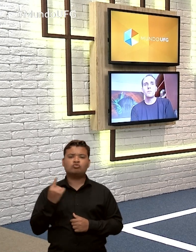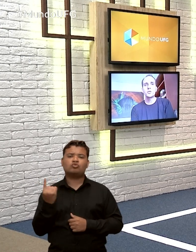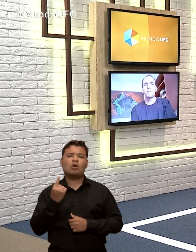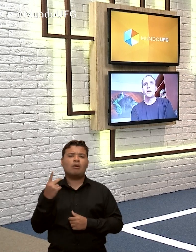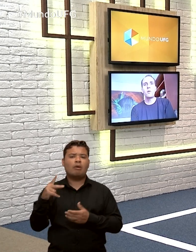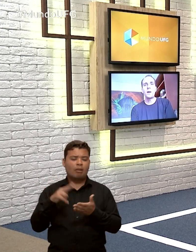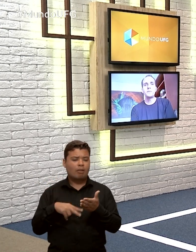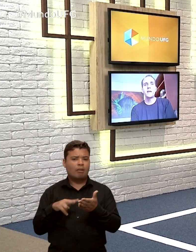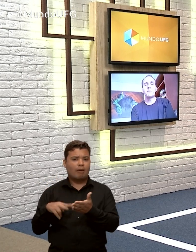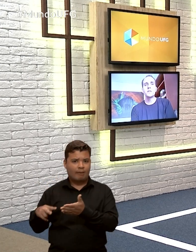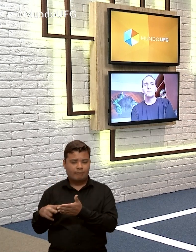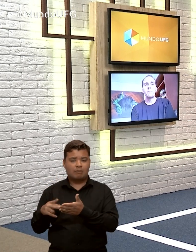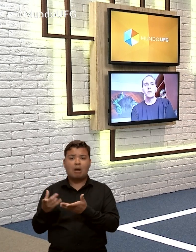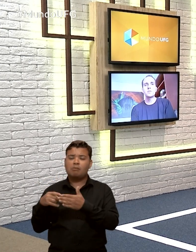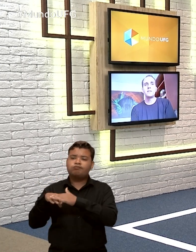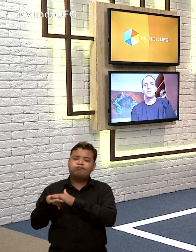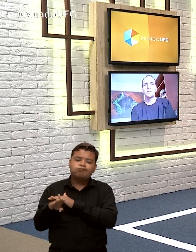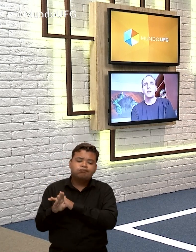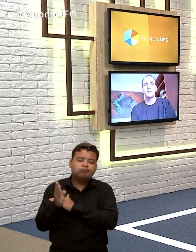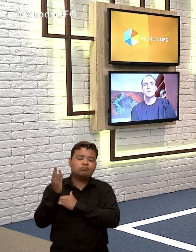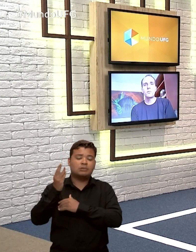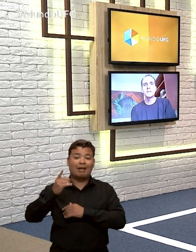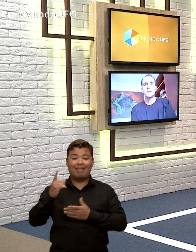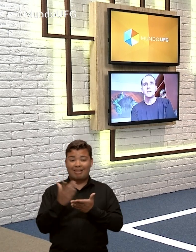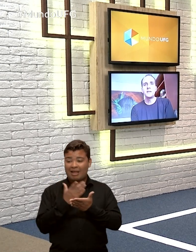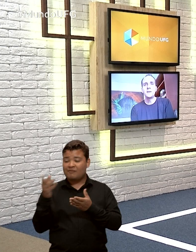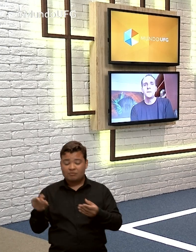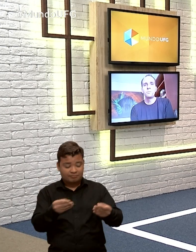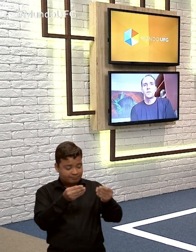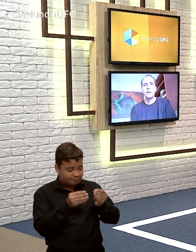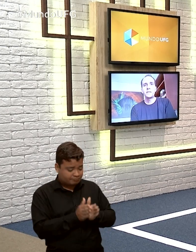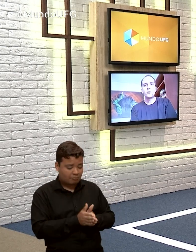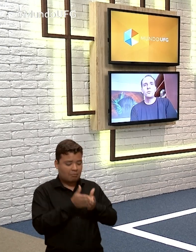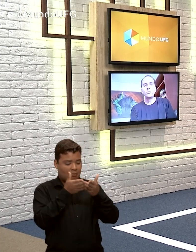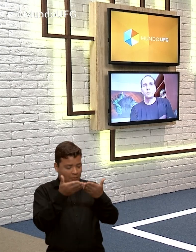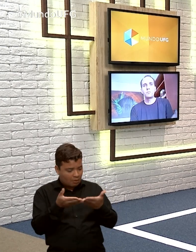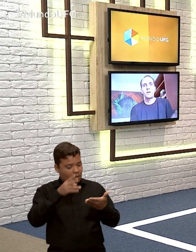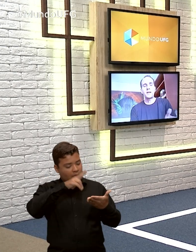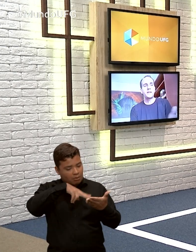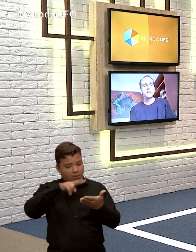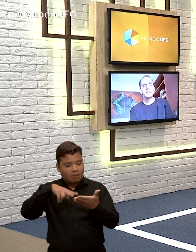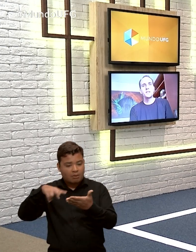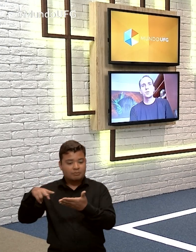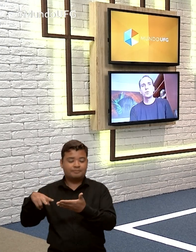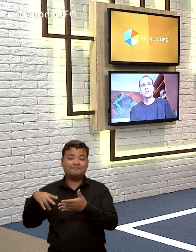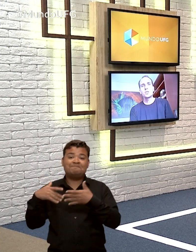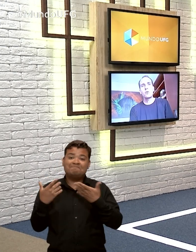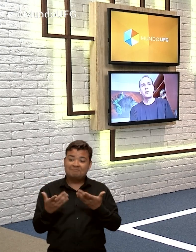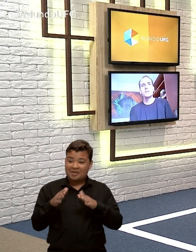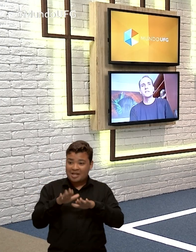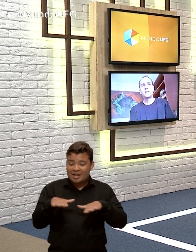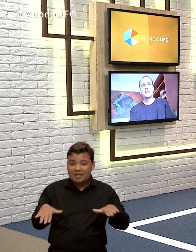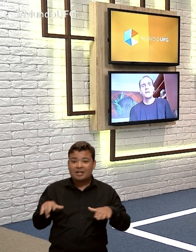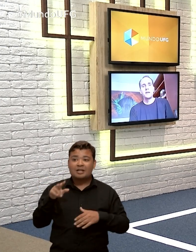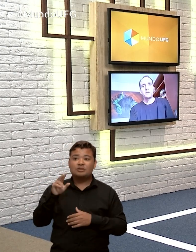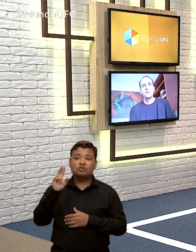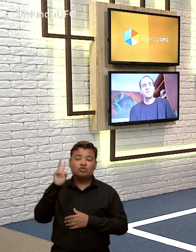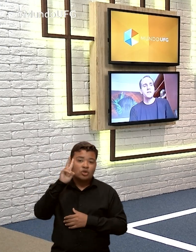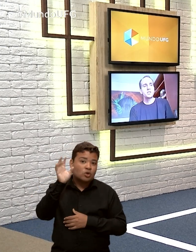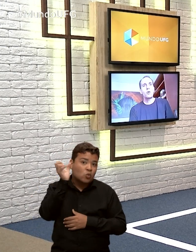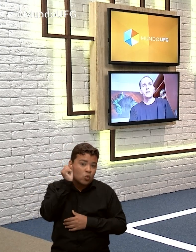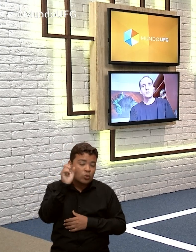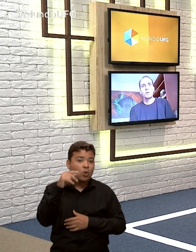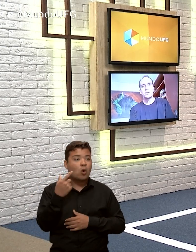Ela começou a pegar o hábito e ela mesma vai pegar os livros e ela mesma começa a ler. Então, a criança que escuta histórias, que